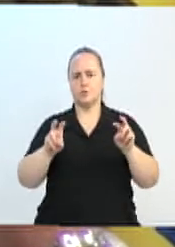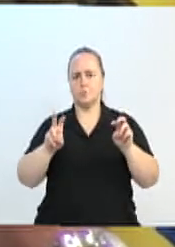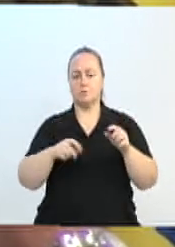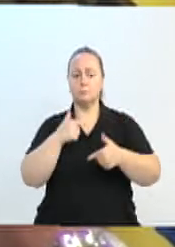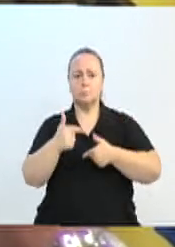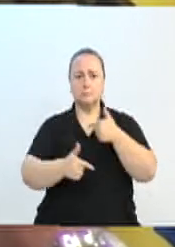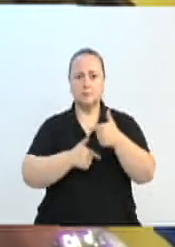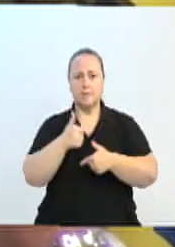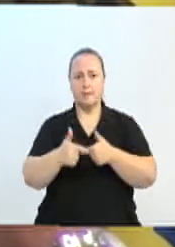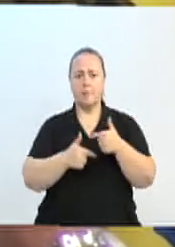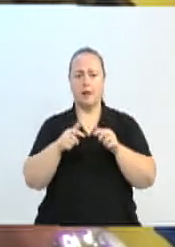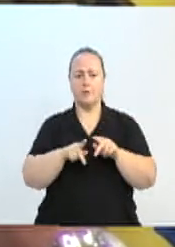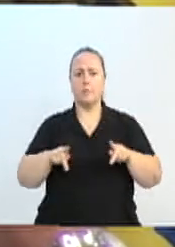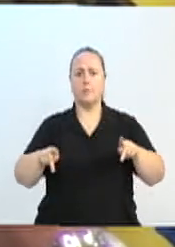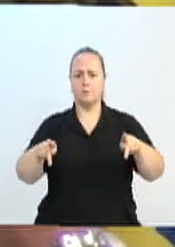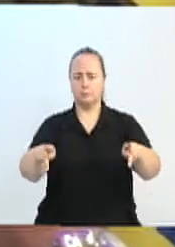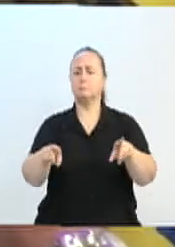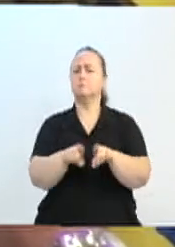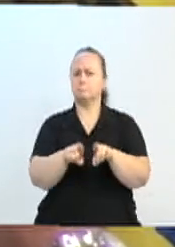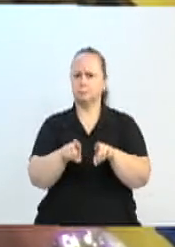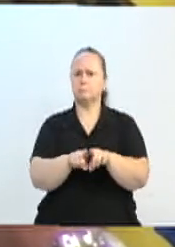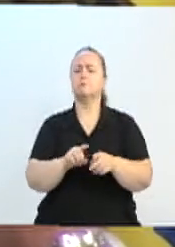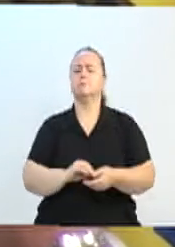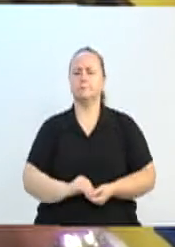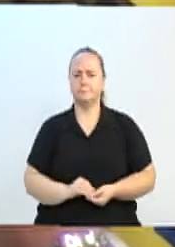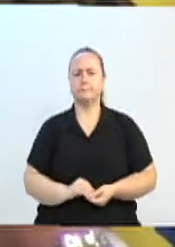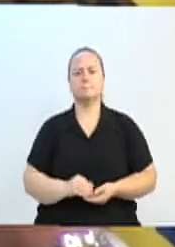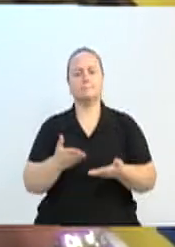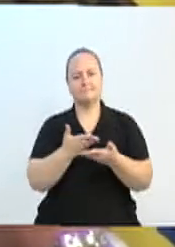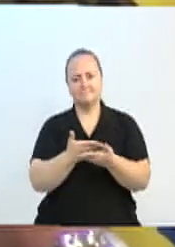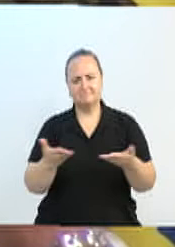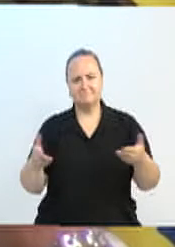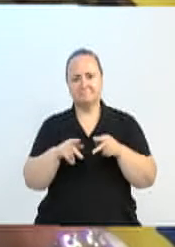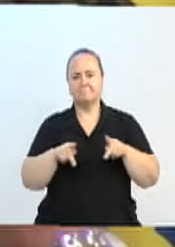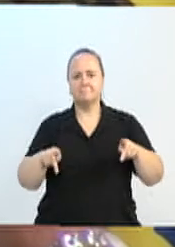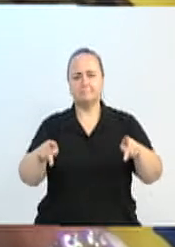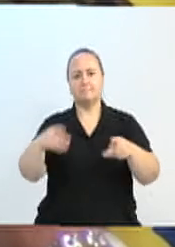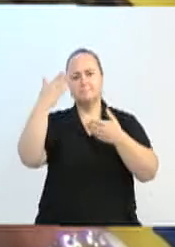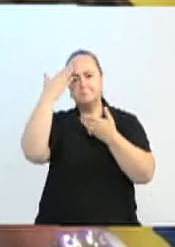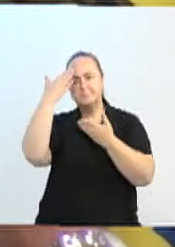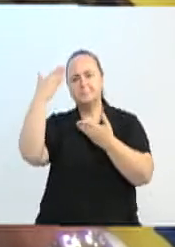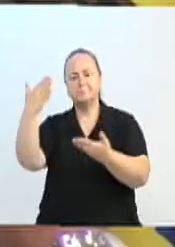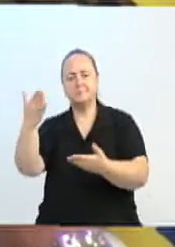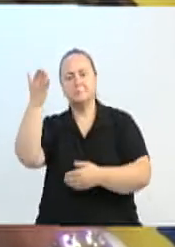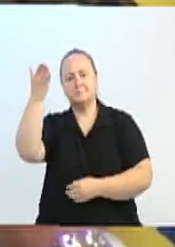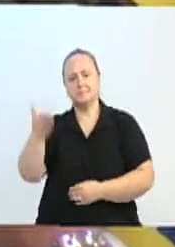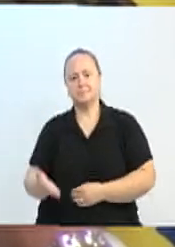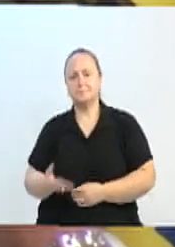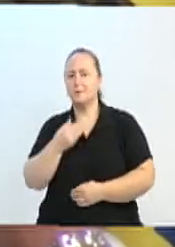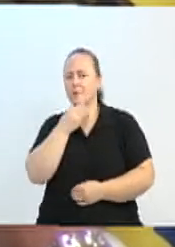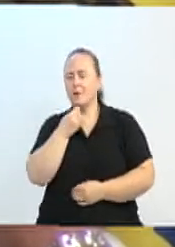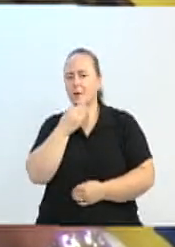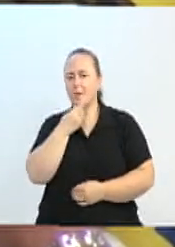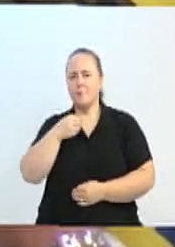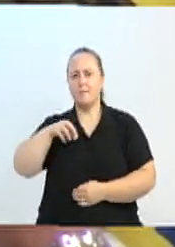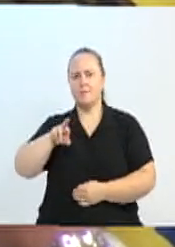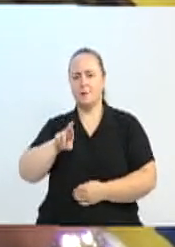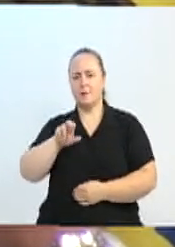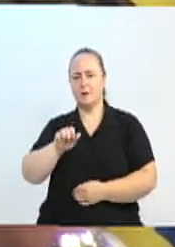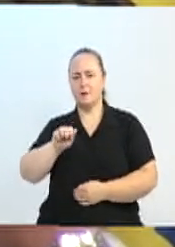trabalho dos nossos Procuradores do qualquer agradecer em nome do procurador-geral o Dr Ray